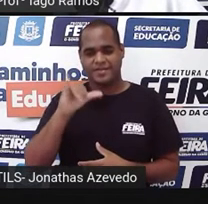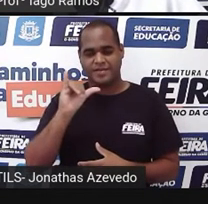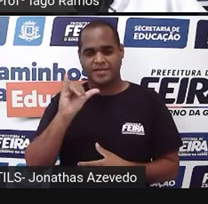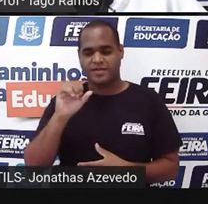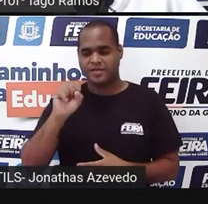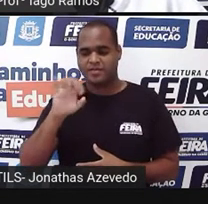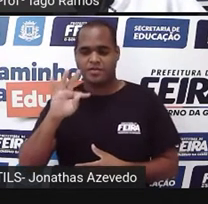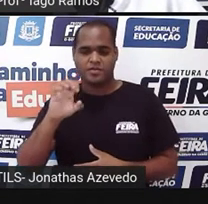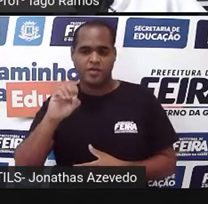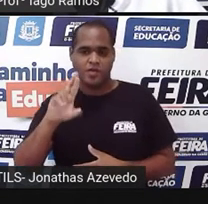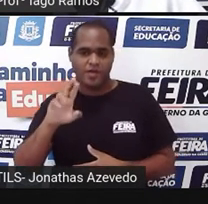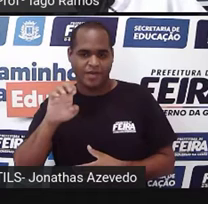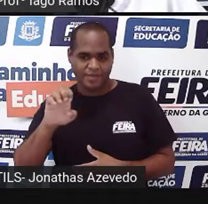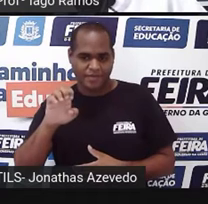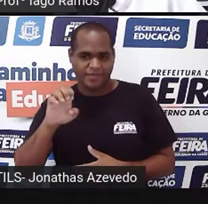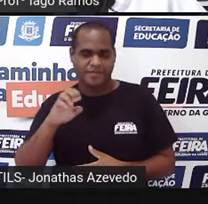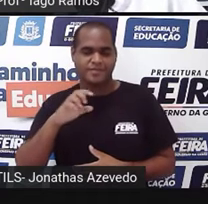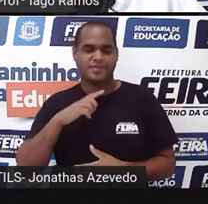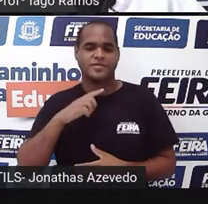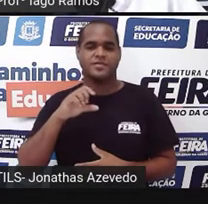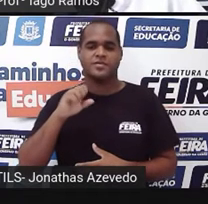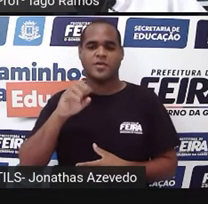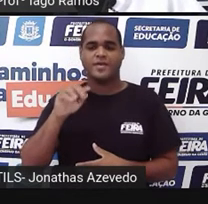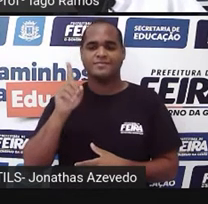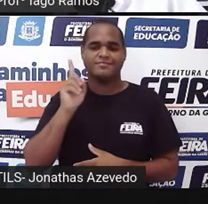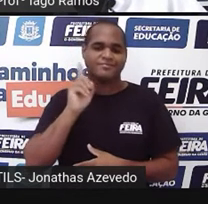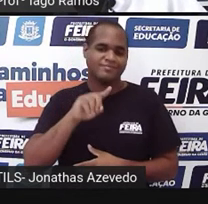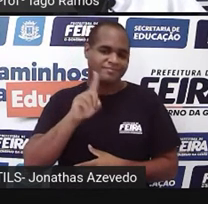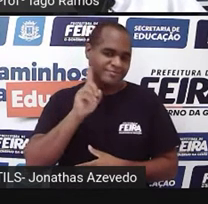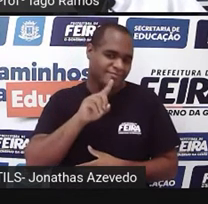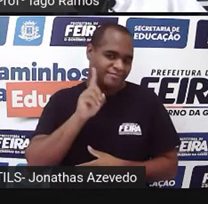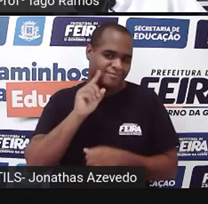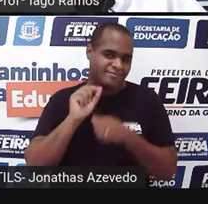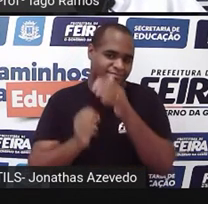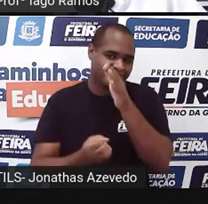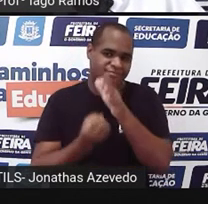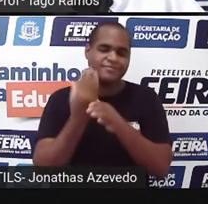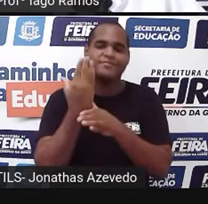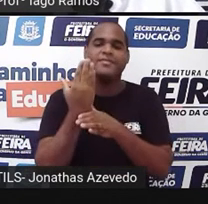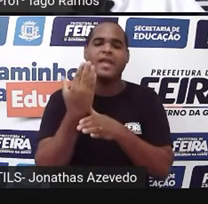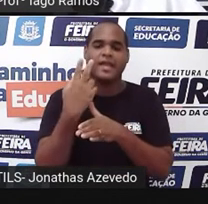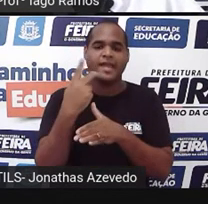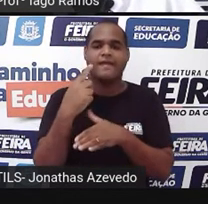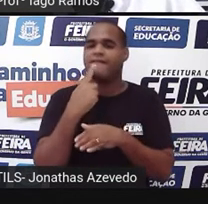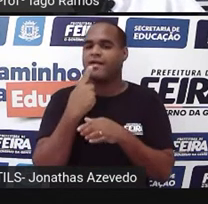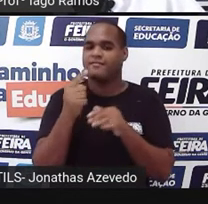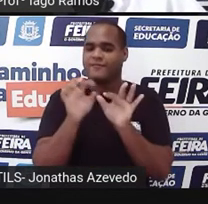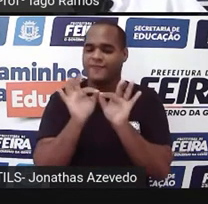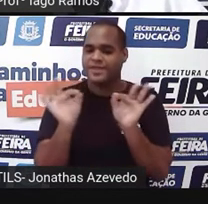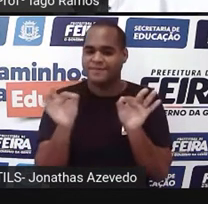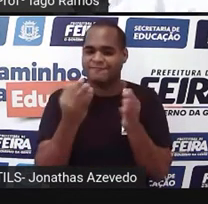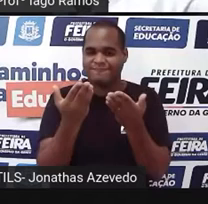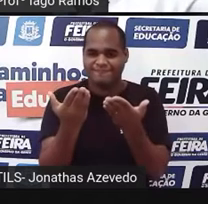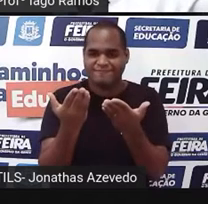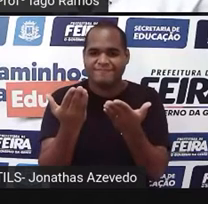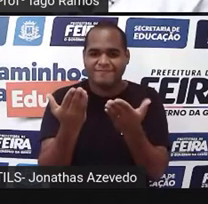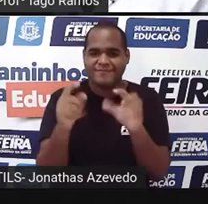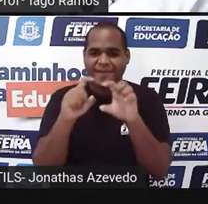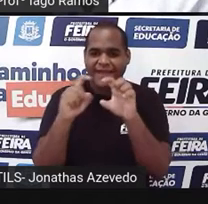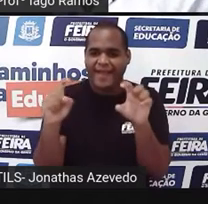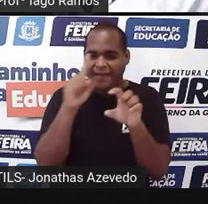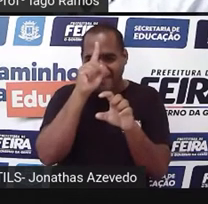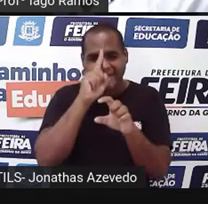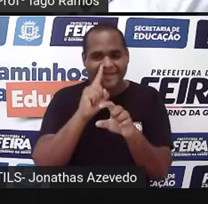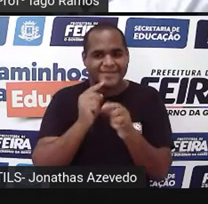nas Produções né do Toy Story lá da Disney olha só que bacana então ele dizer essa frase ele fala essa frase né ao